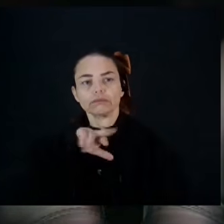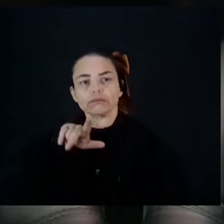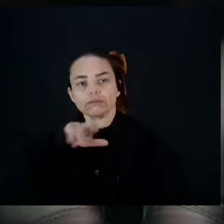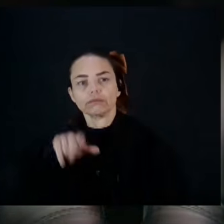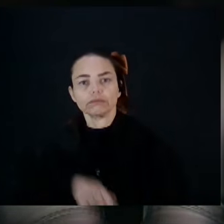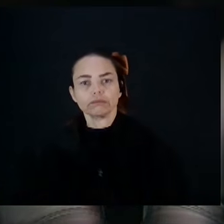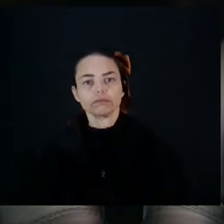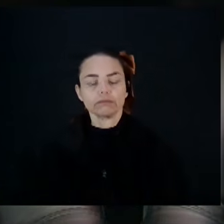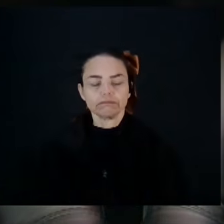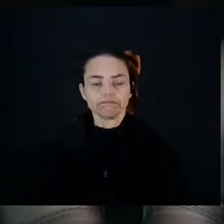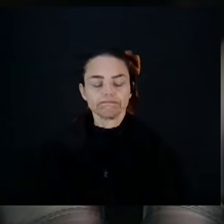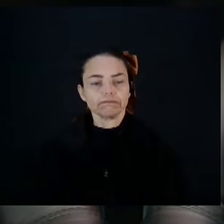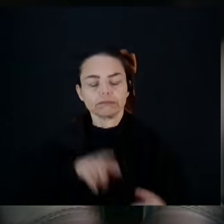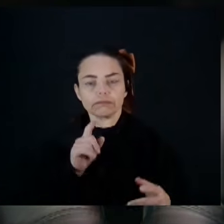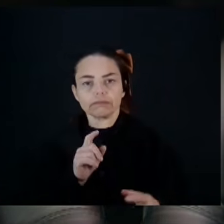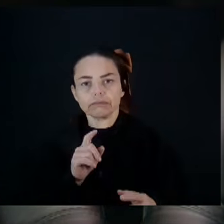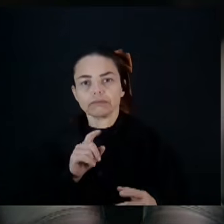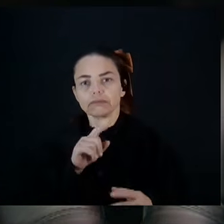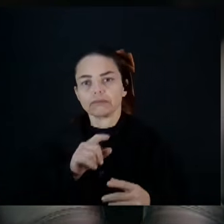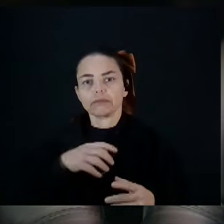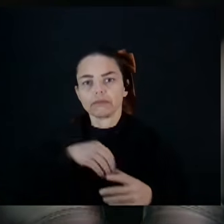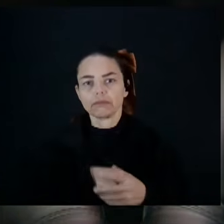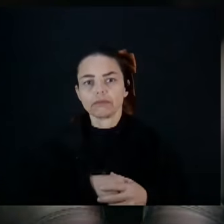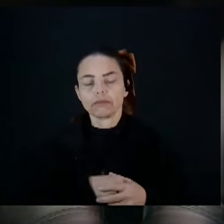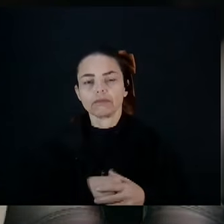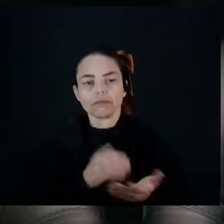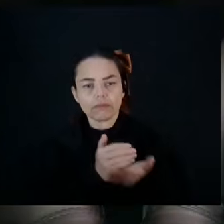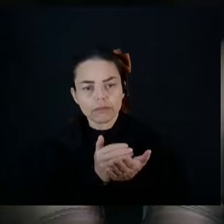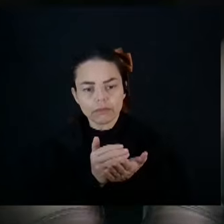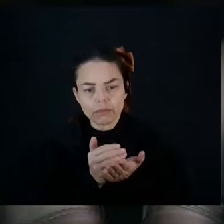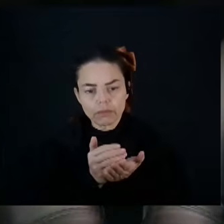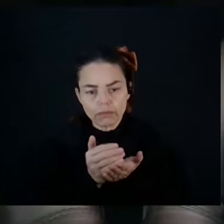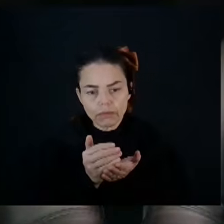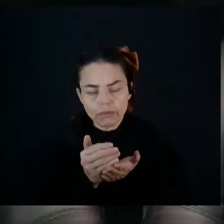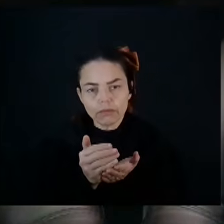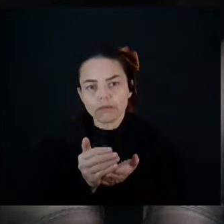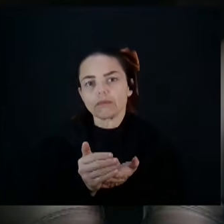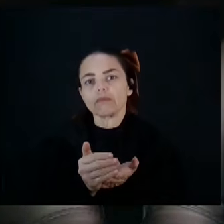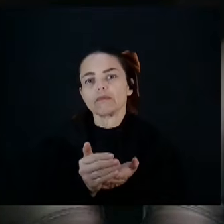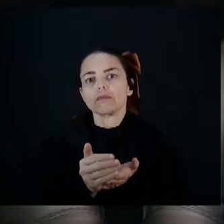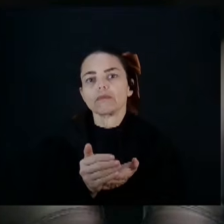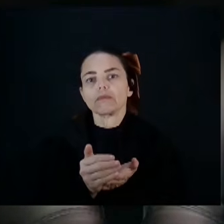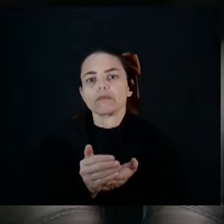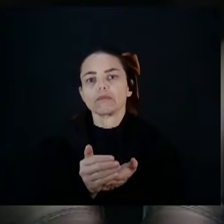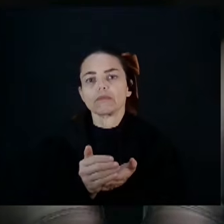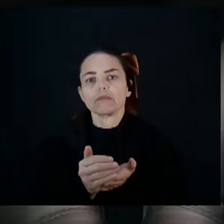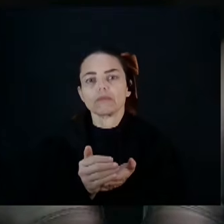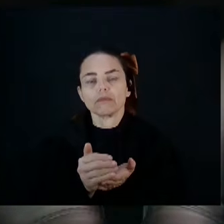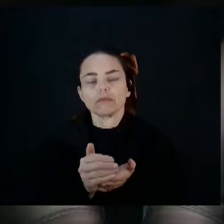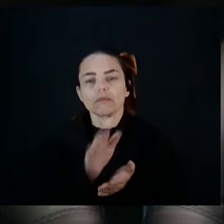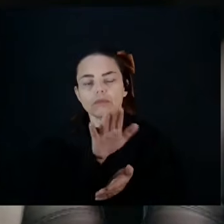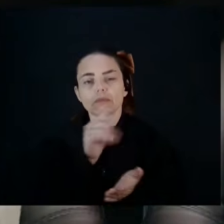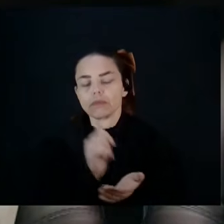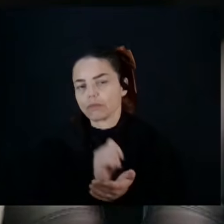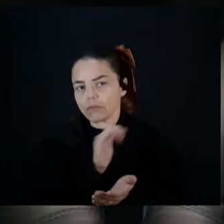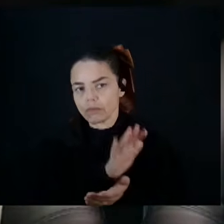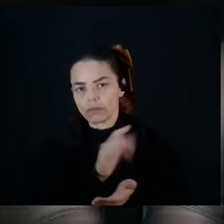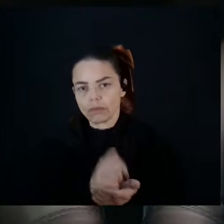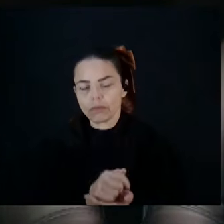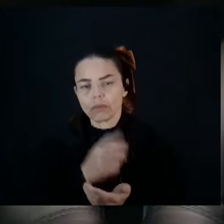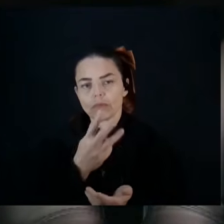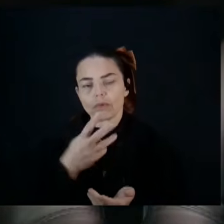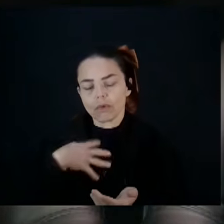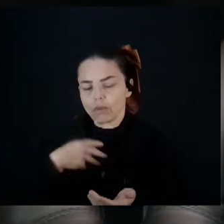Então, deixa, porque o início, às vezes, pensa, uma mãe em casa, né? De novo, aquele exemplo, 2, 3 filhos, aquela vida corrida,